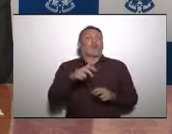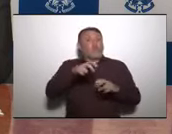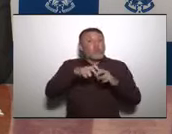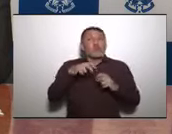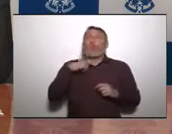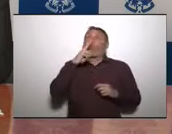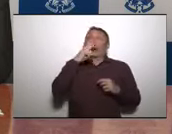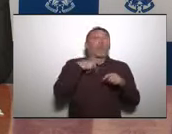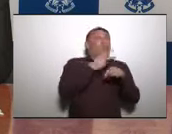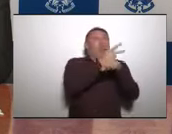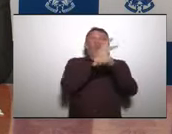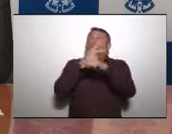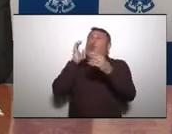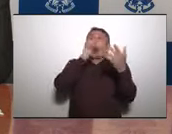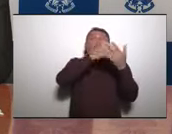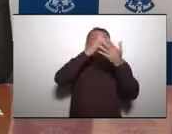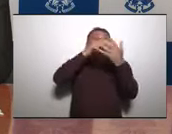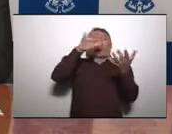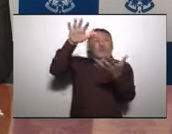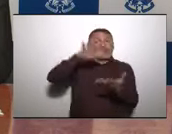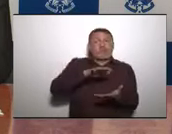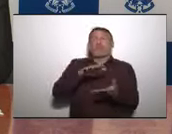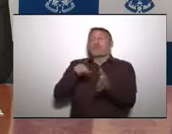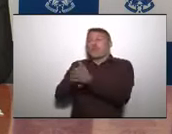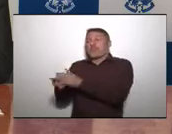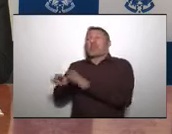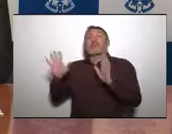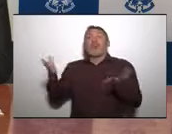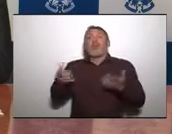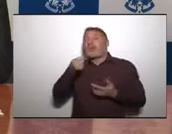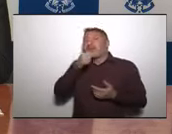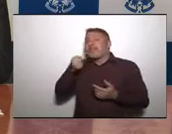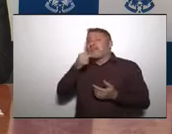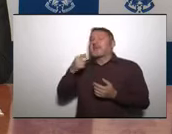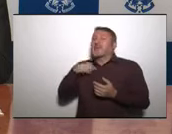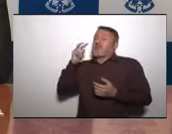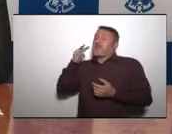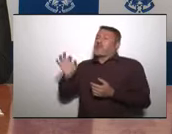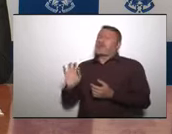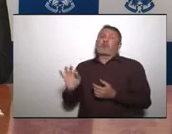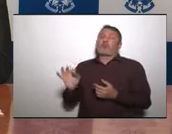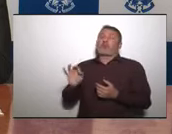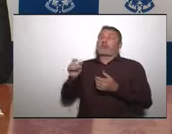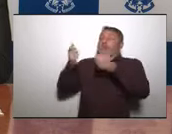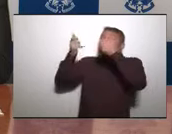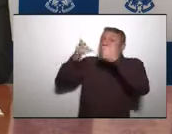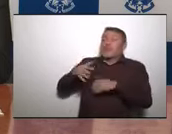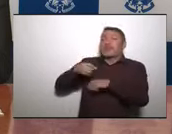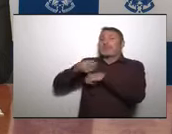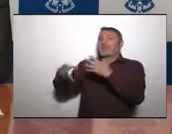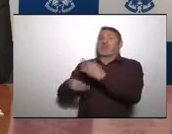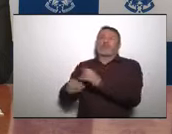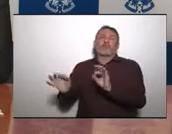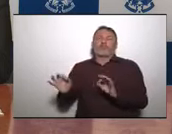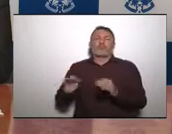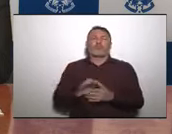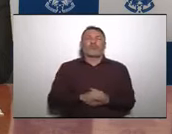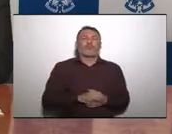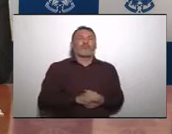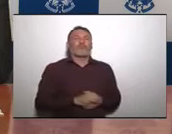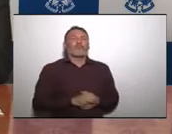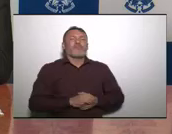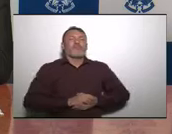sei qual outro detalhe que o Reblin tenha falado, porque... aí talvez eu precisava de ouvir mesmo o Reblin para poder dizer.